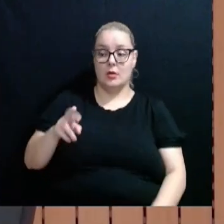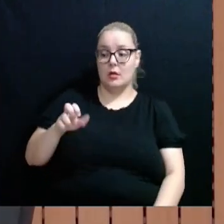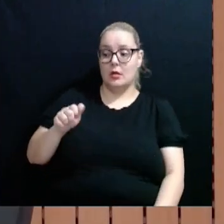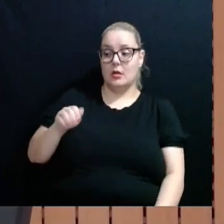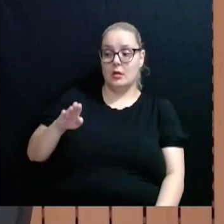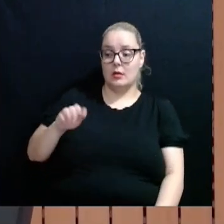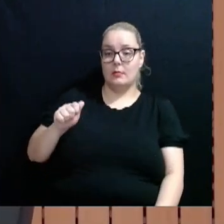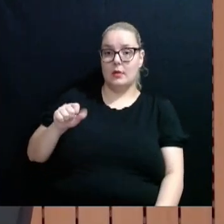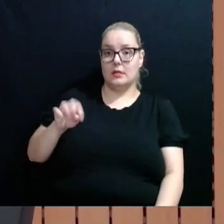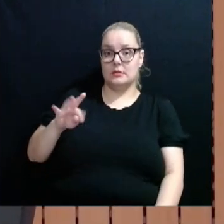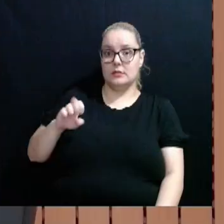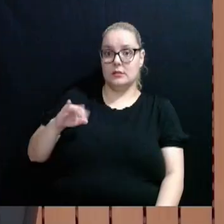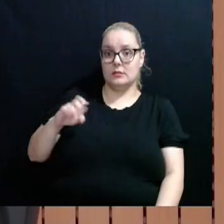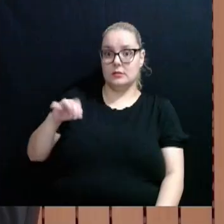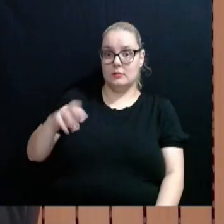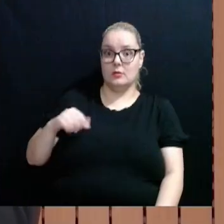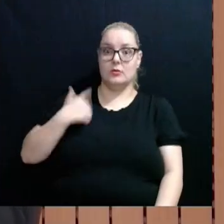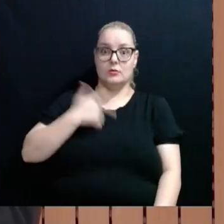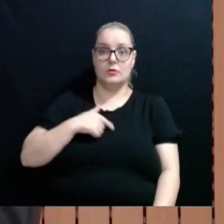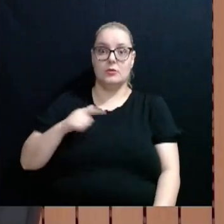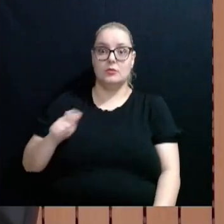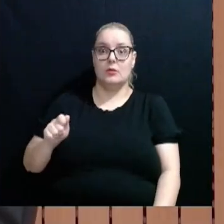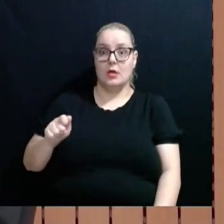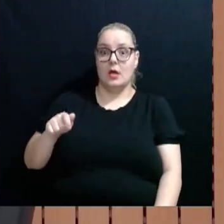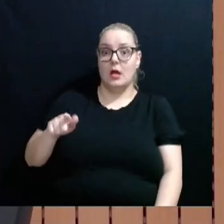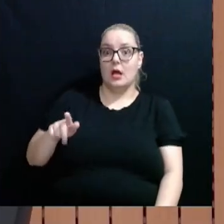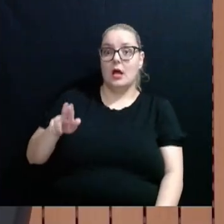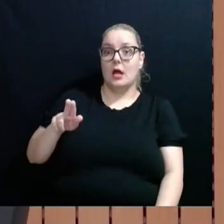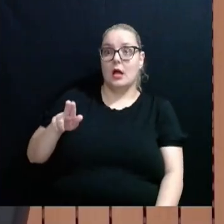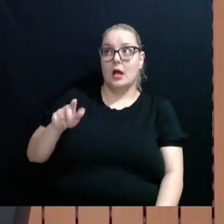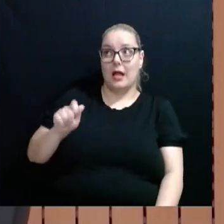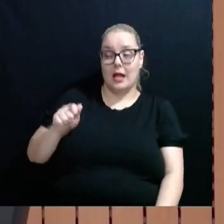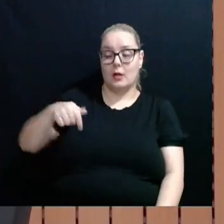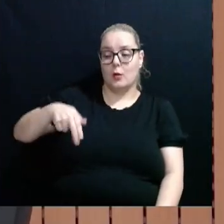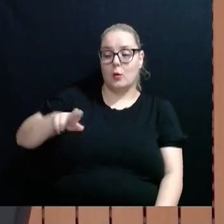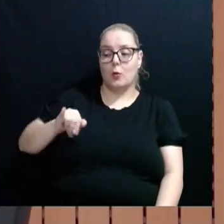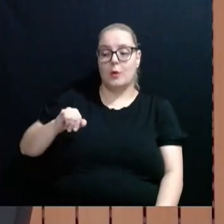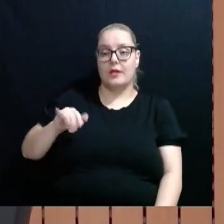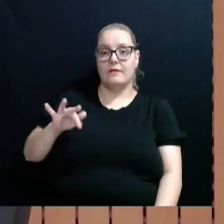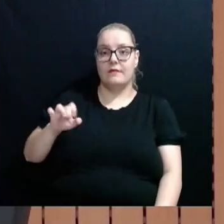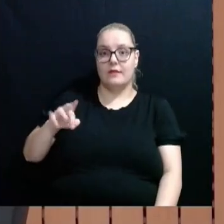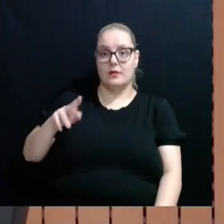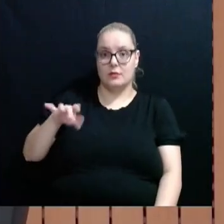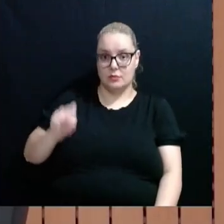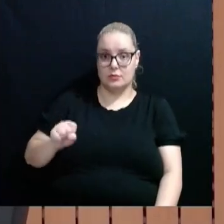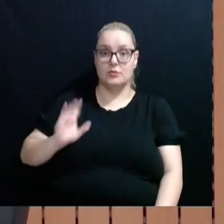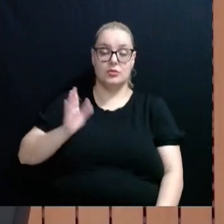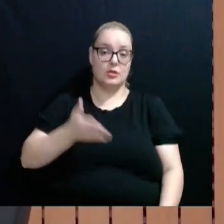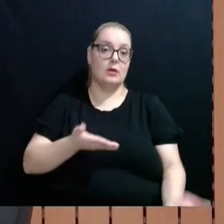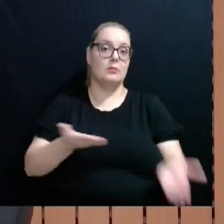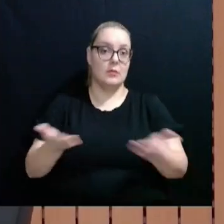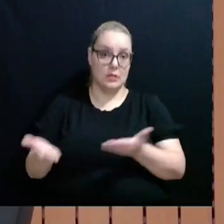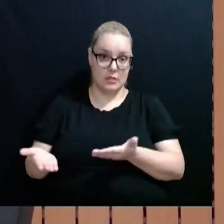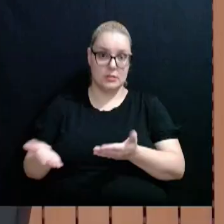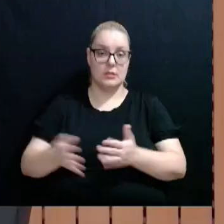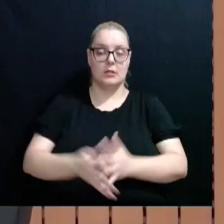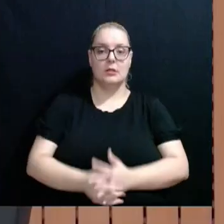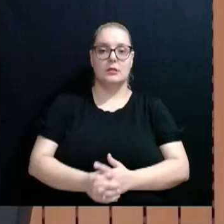dos nossos aquíferos. Os aquíferos já apresentam uma certa